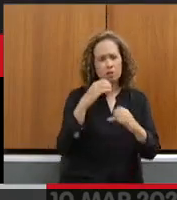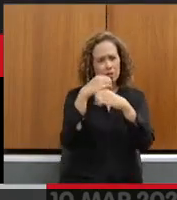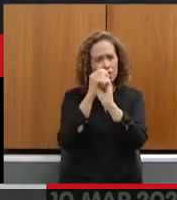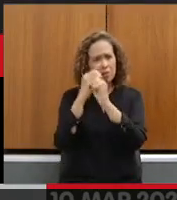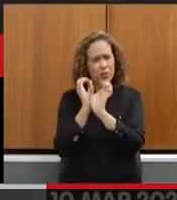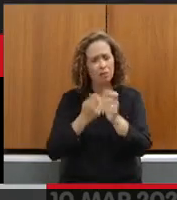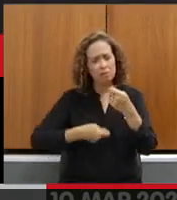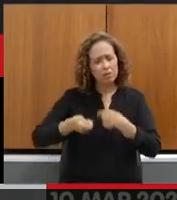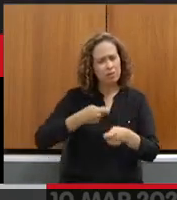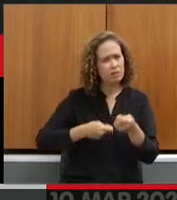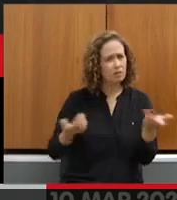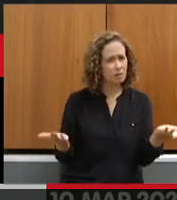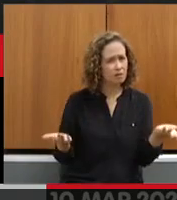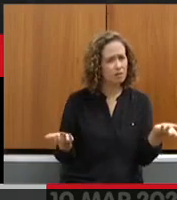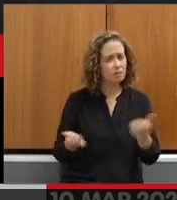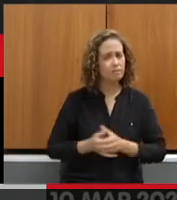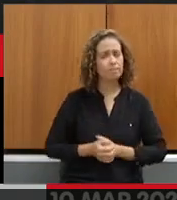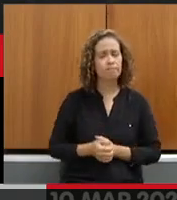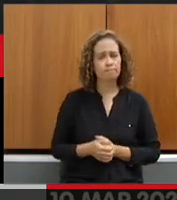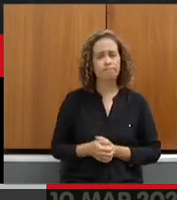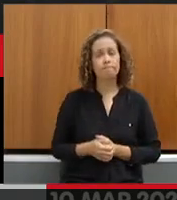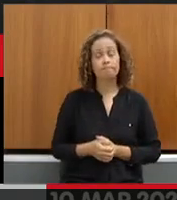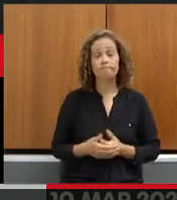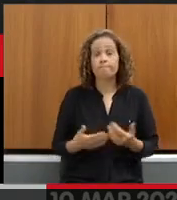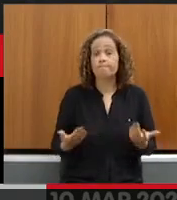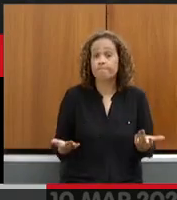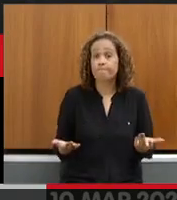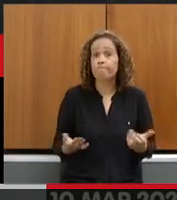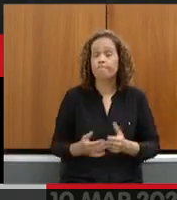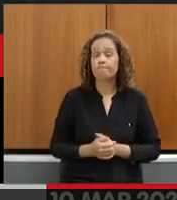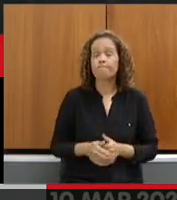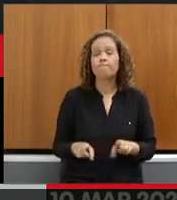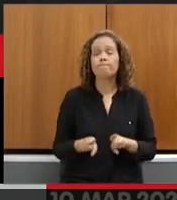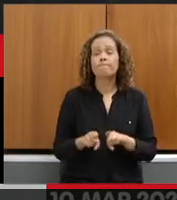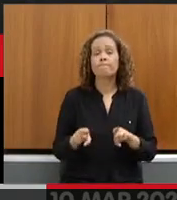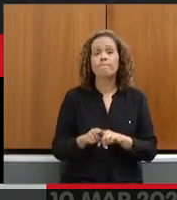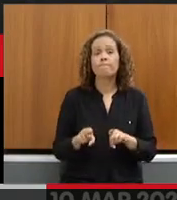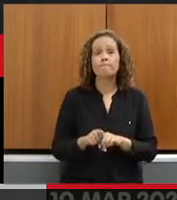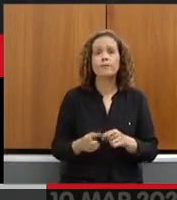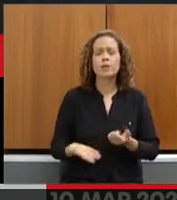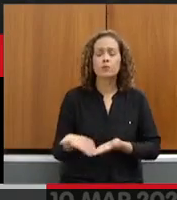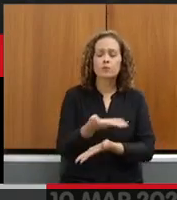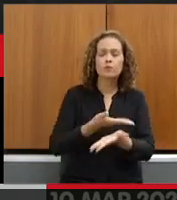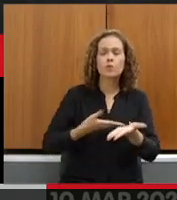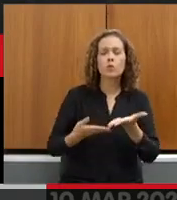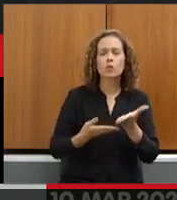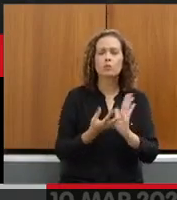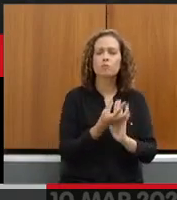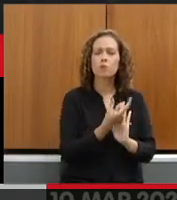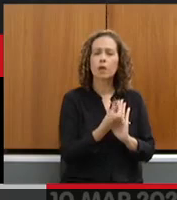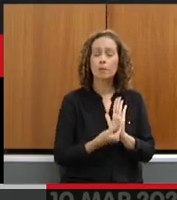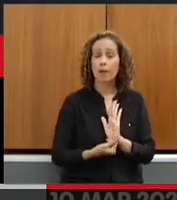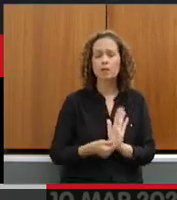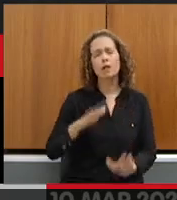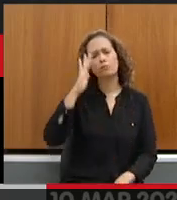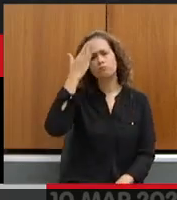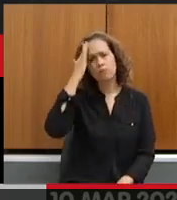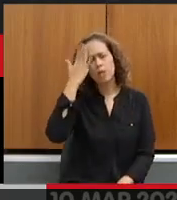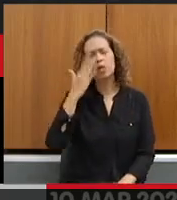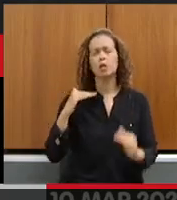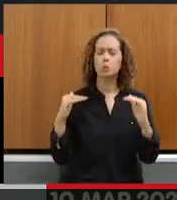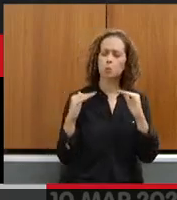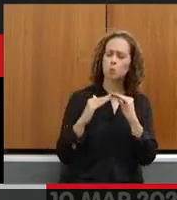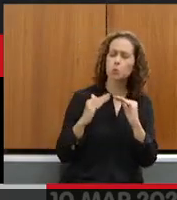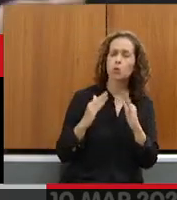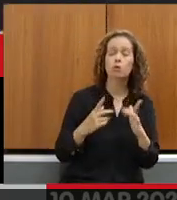estivesse negociando a questão dos dos repasses eu compreendo concordo com vossa excelência